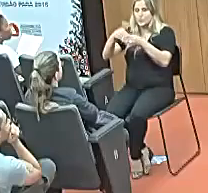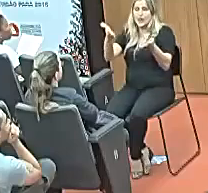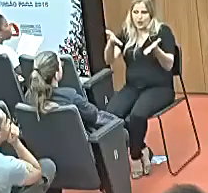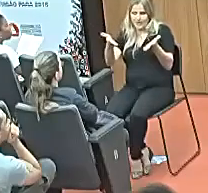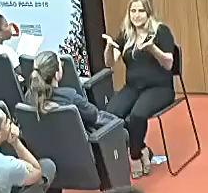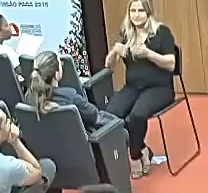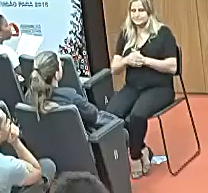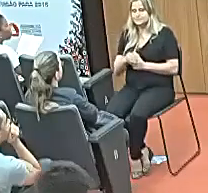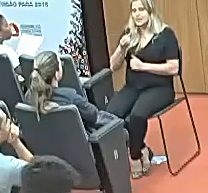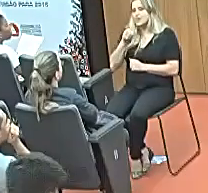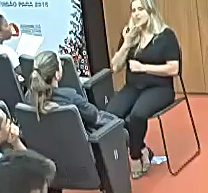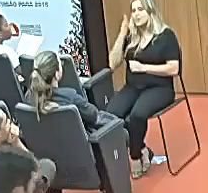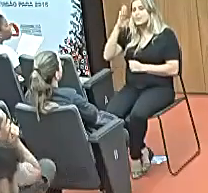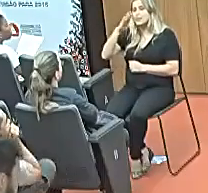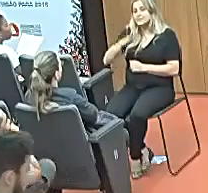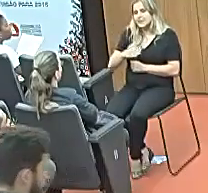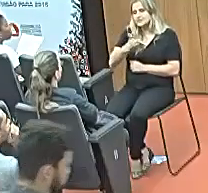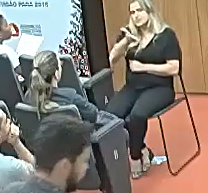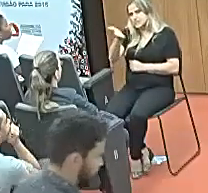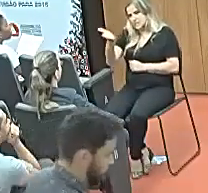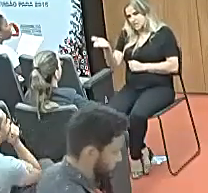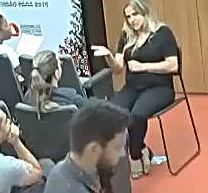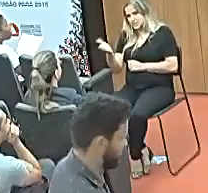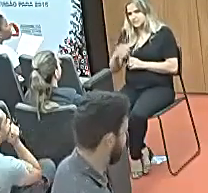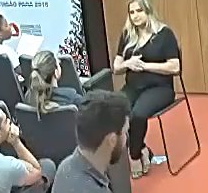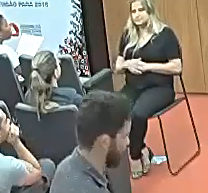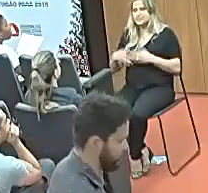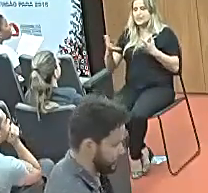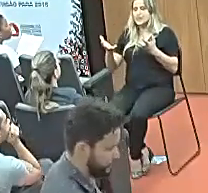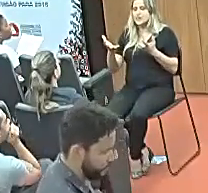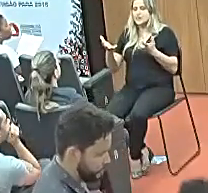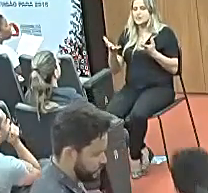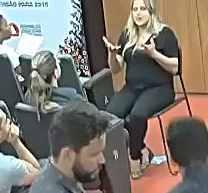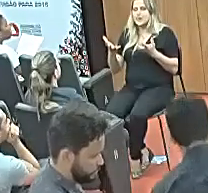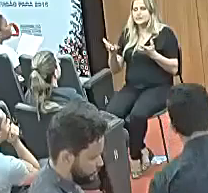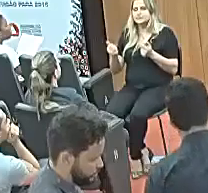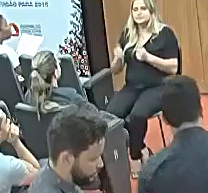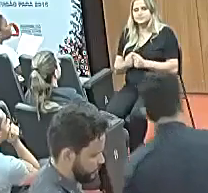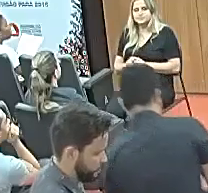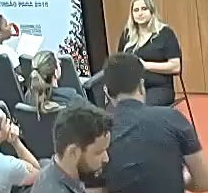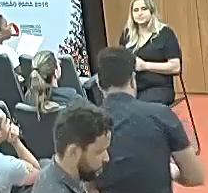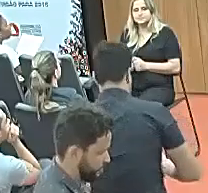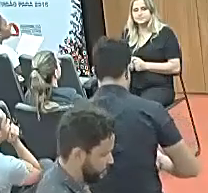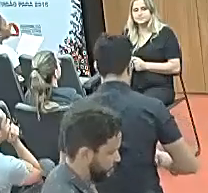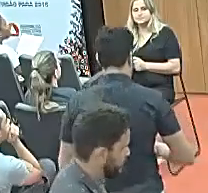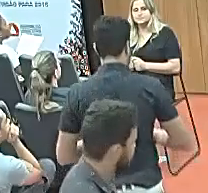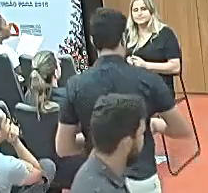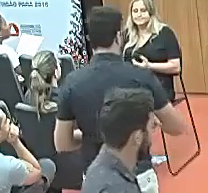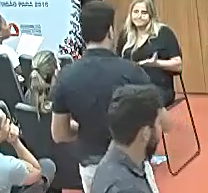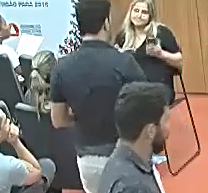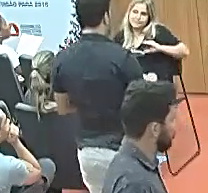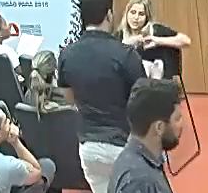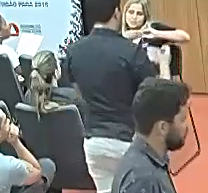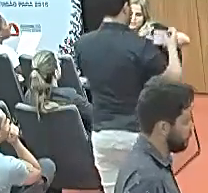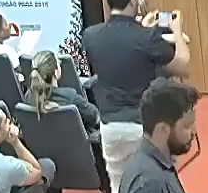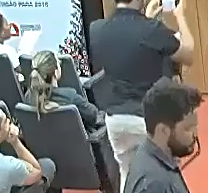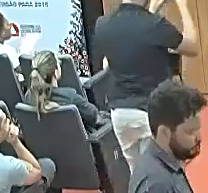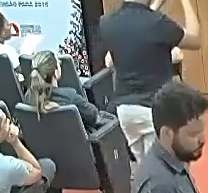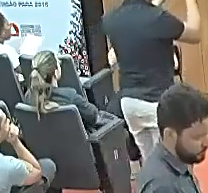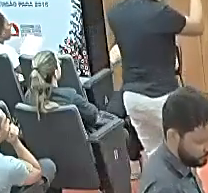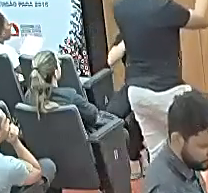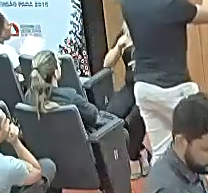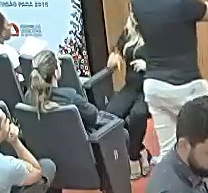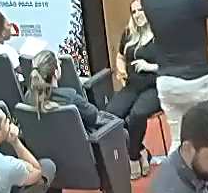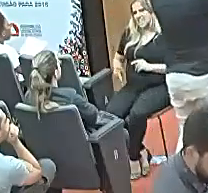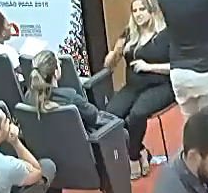boa tarde a todos e todas eu quero comentar aqui o presidente da comissão doutor jean